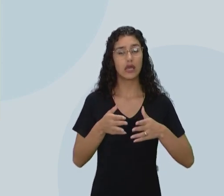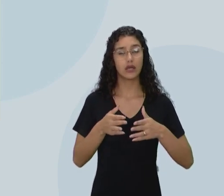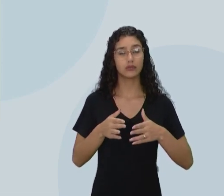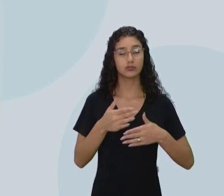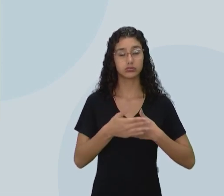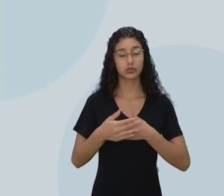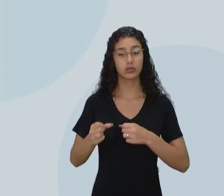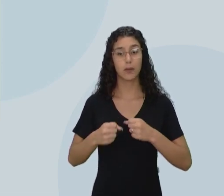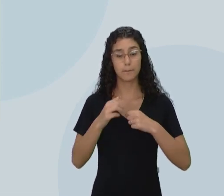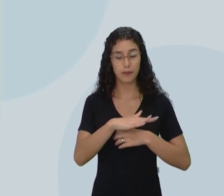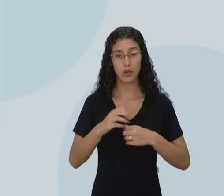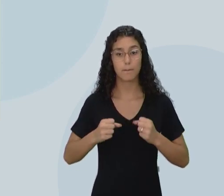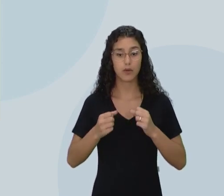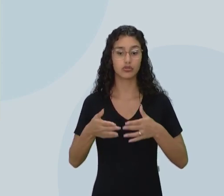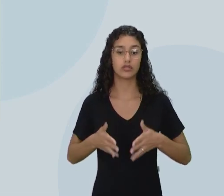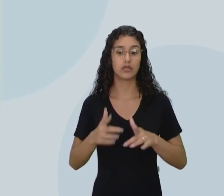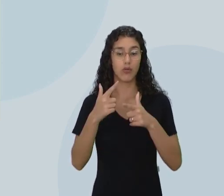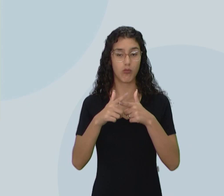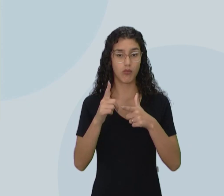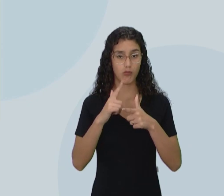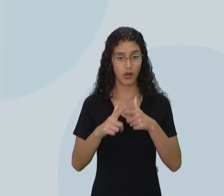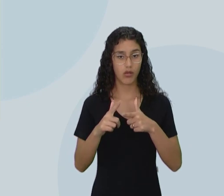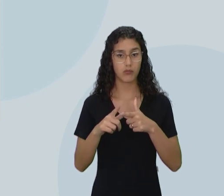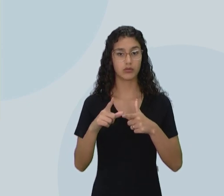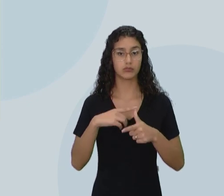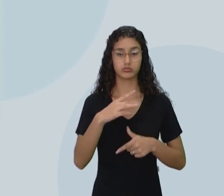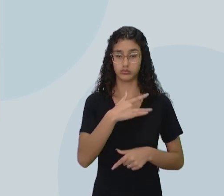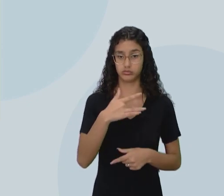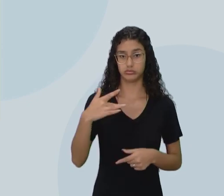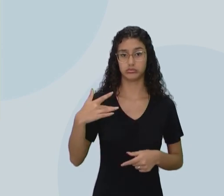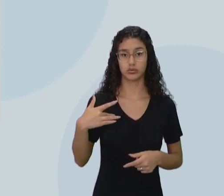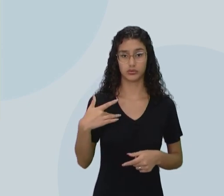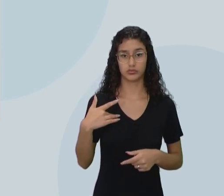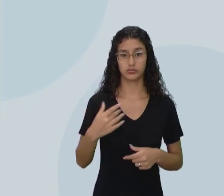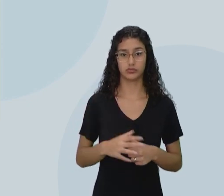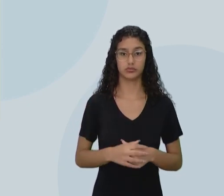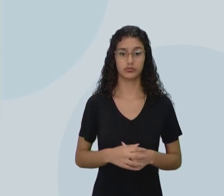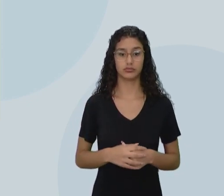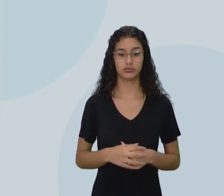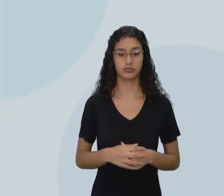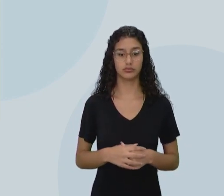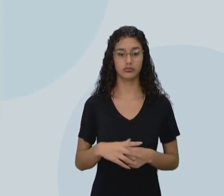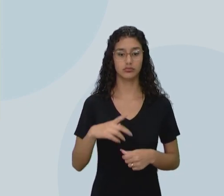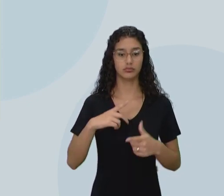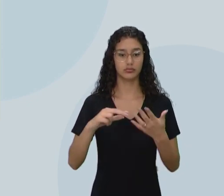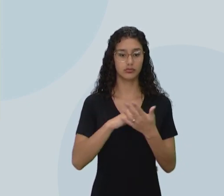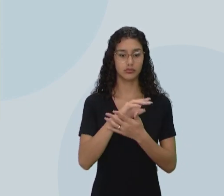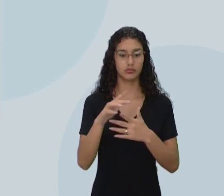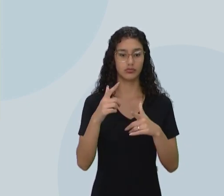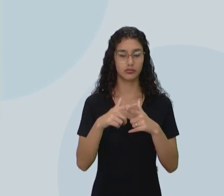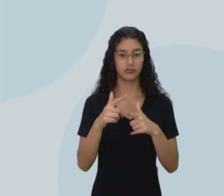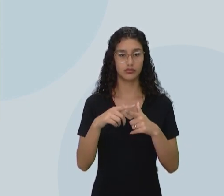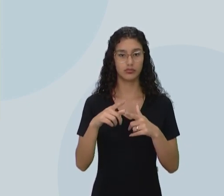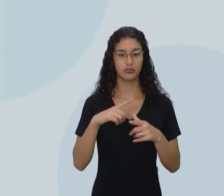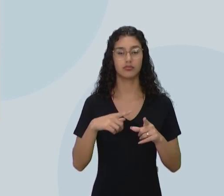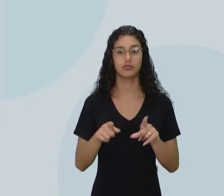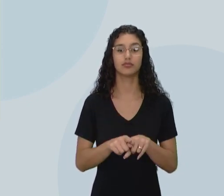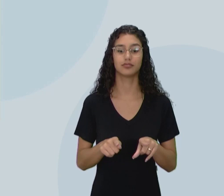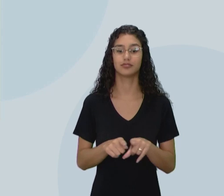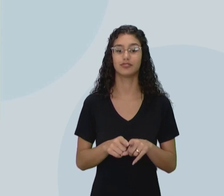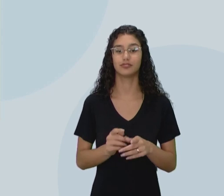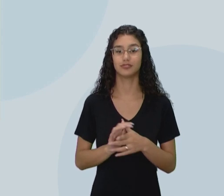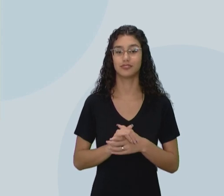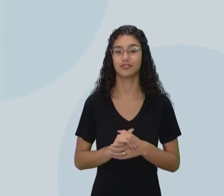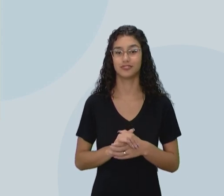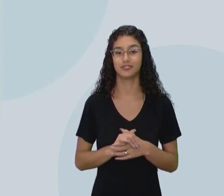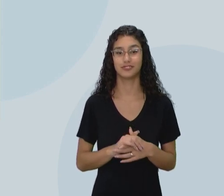com malformações, ou seja, ter problemas na formação durante a gestação, ter vários tipos de problemas físicos, psicológicos e